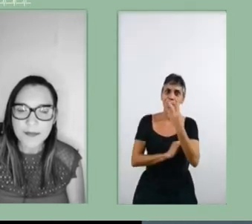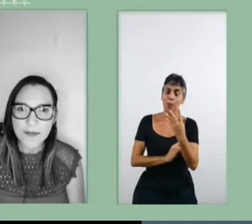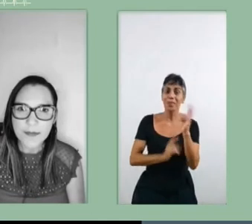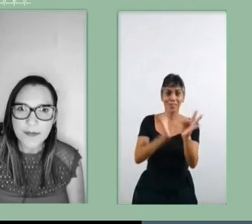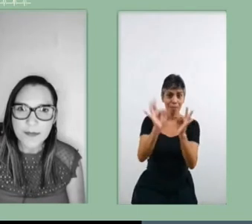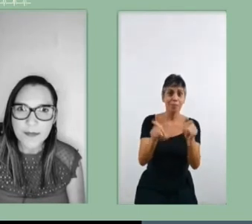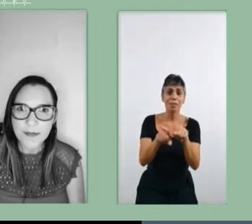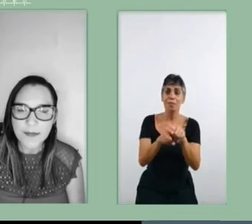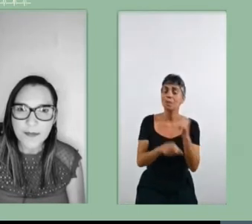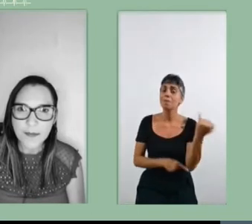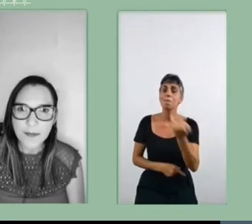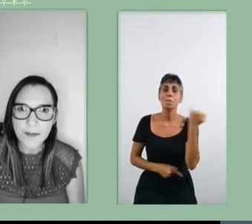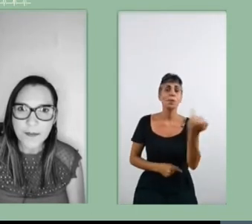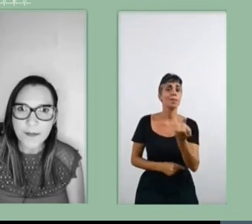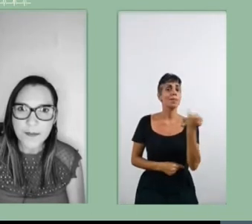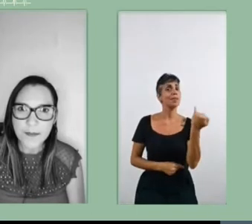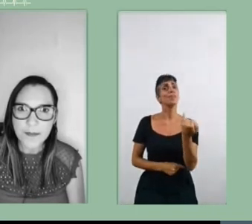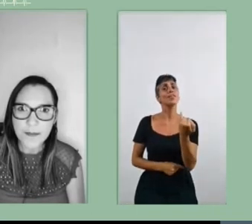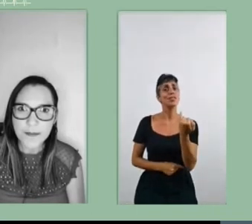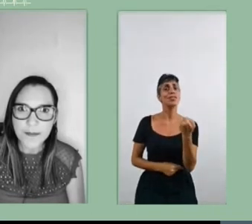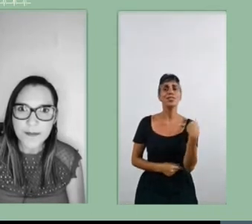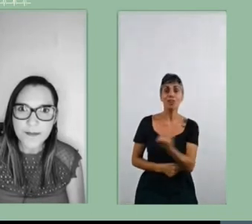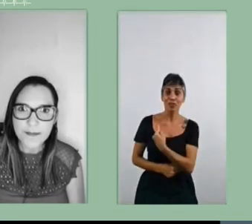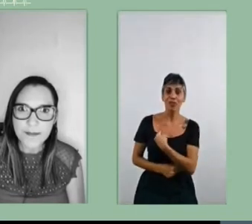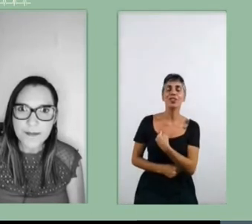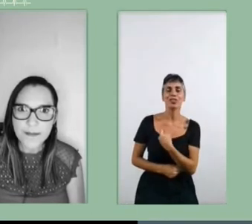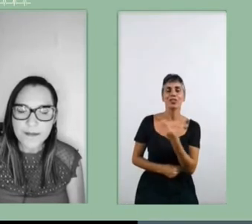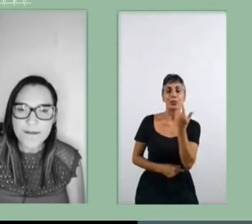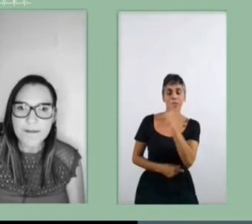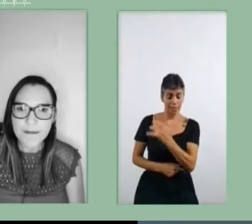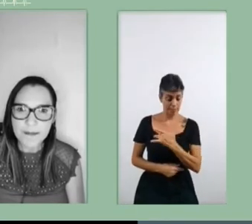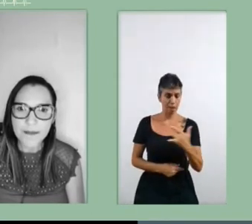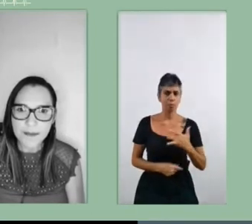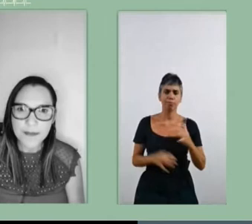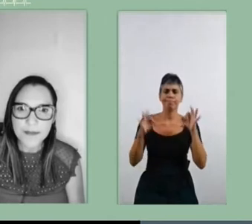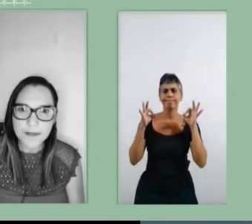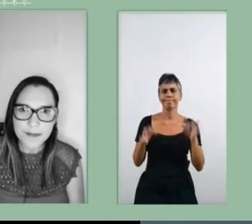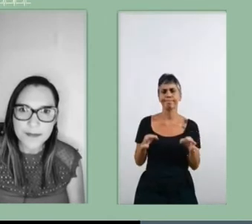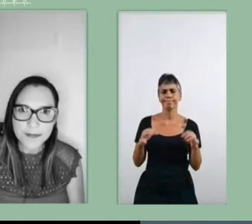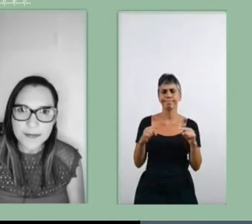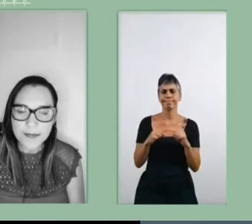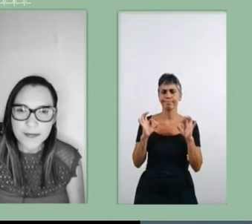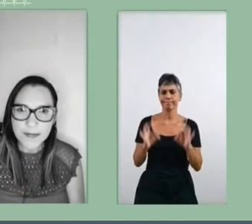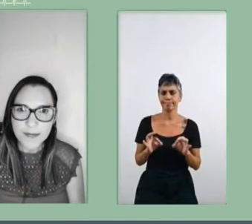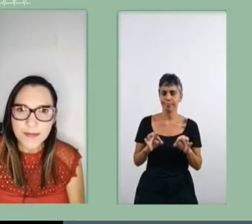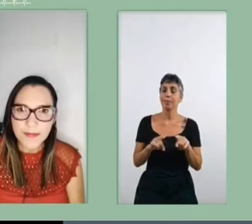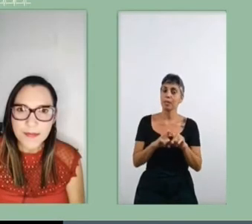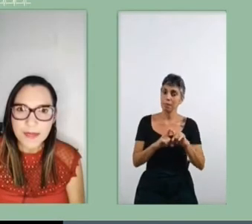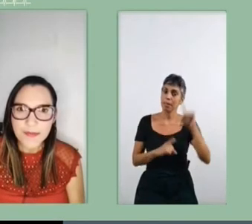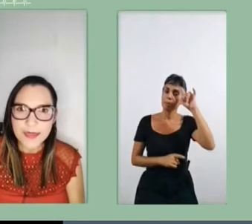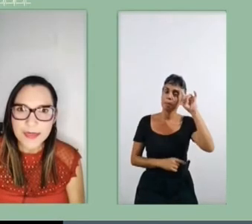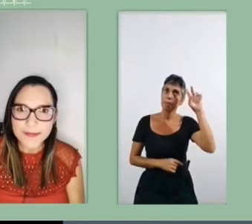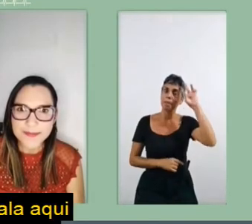muito importante também para que a gente tenha uma saúde adequada. É a questão da cabeça, né, que a gente já tinha falado.